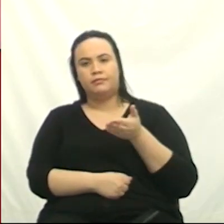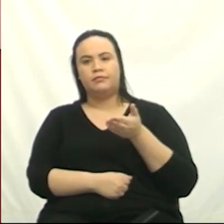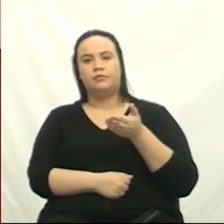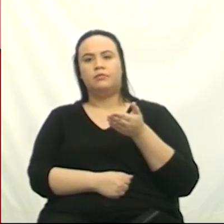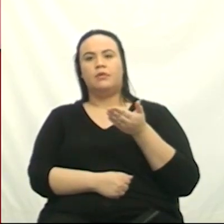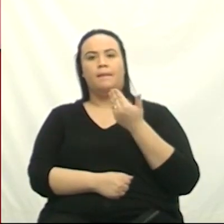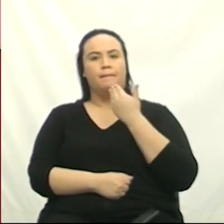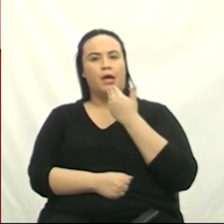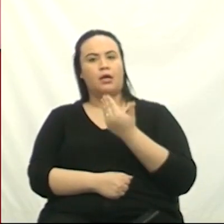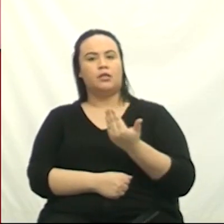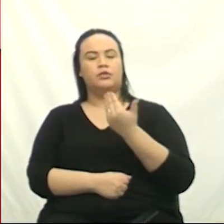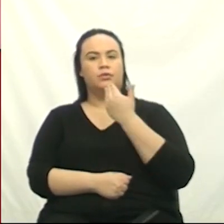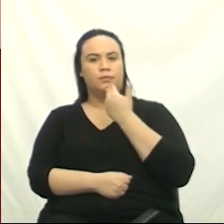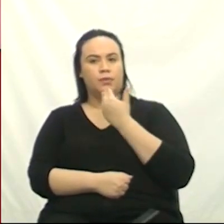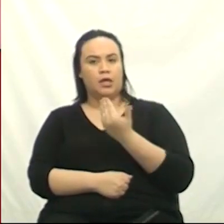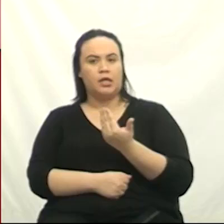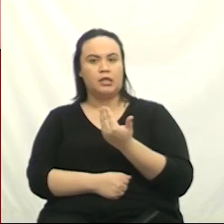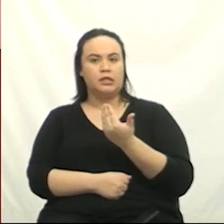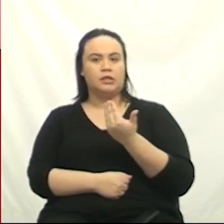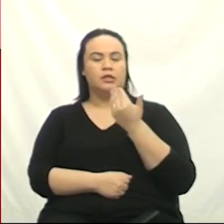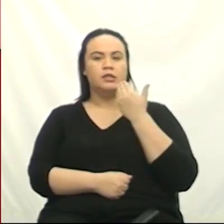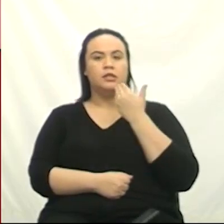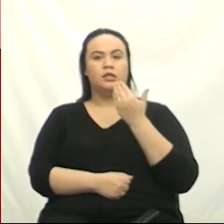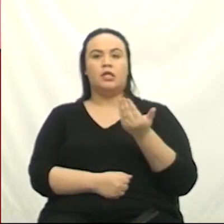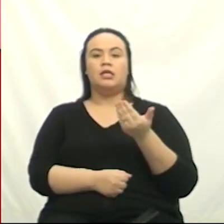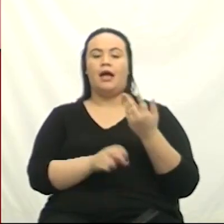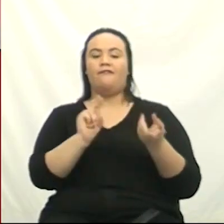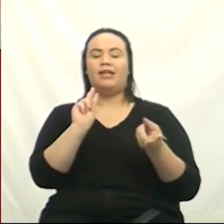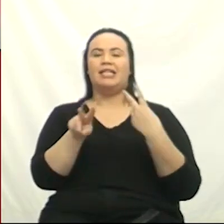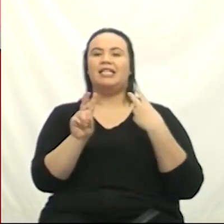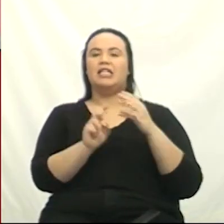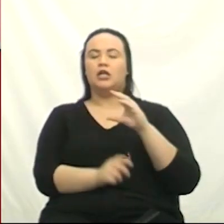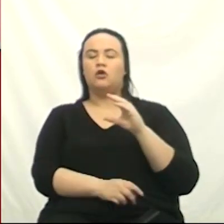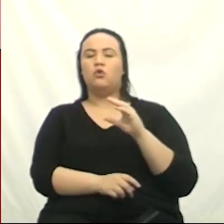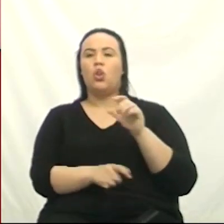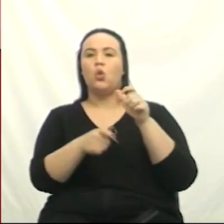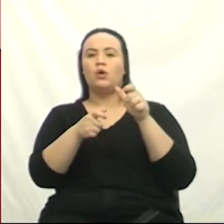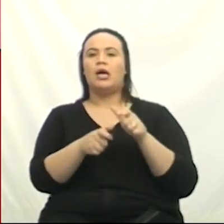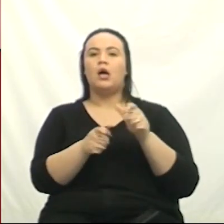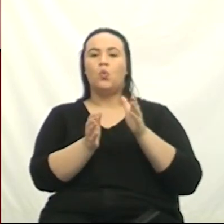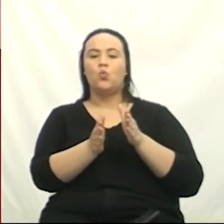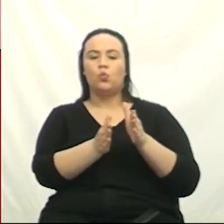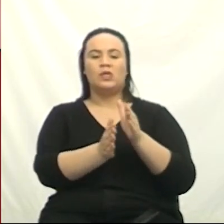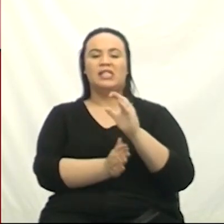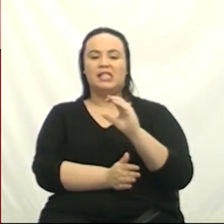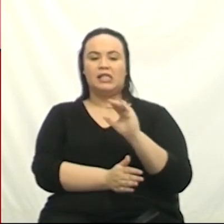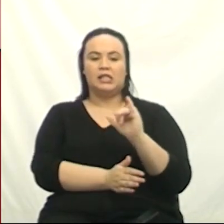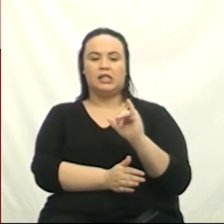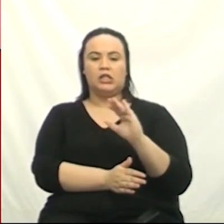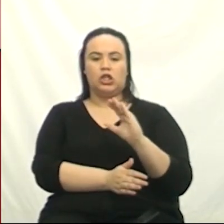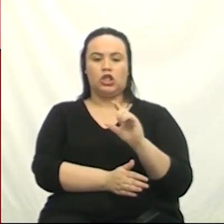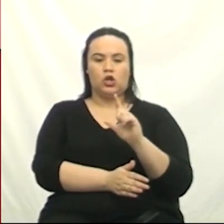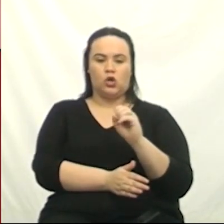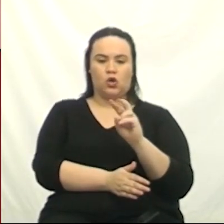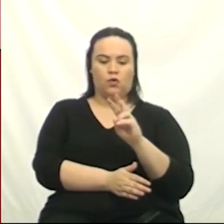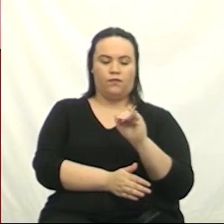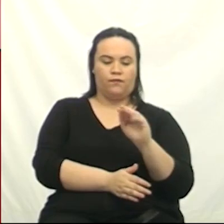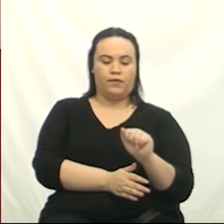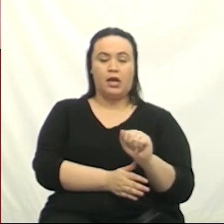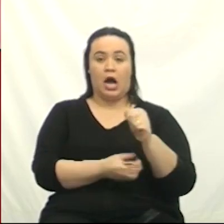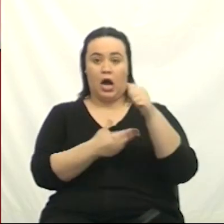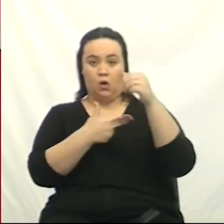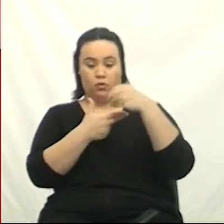vereadores solicitam ciclovia na Avenida Centenário e a Unesc é uma